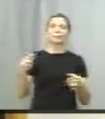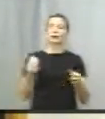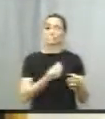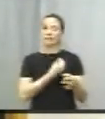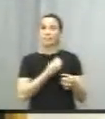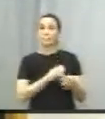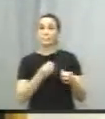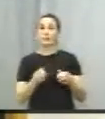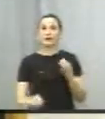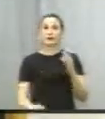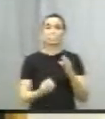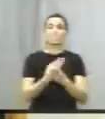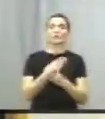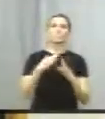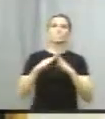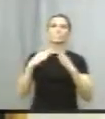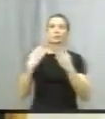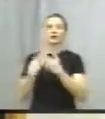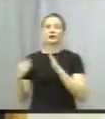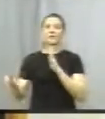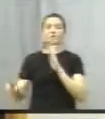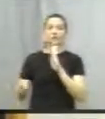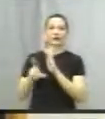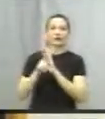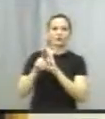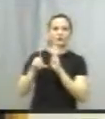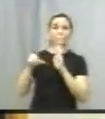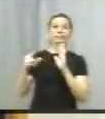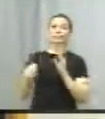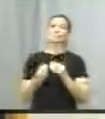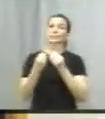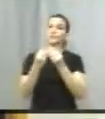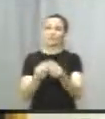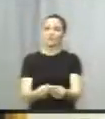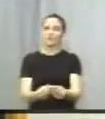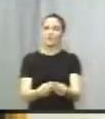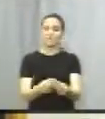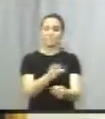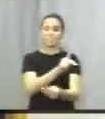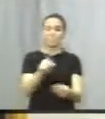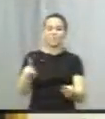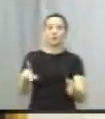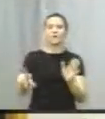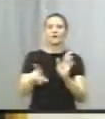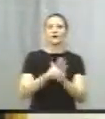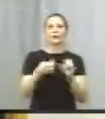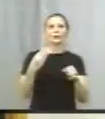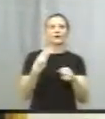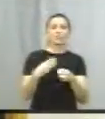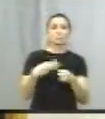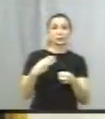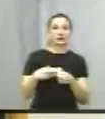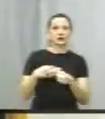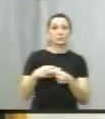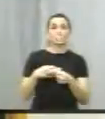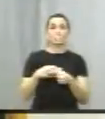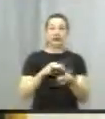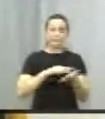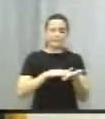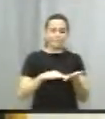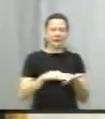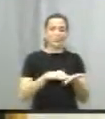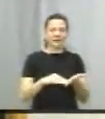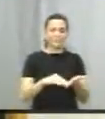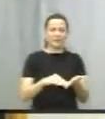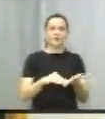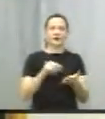da escola. Inclusive, naquela ocasião, presenteou o nosso presidente com uma lei orgânica em braille, né,